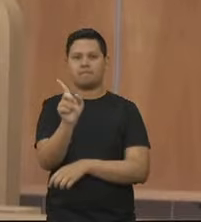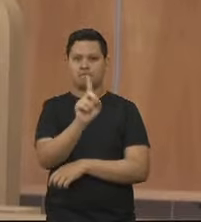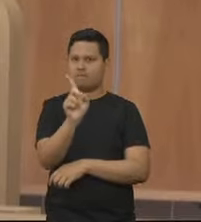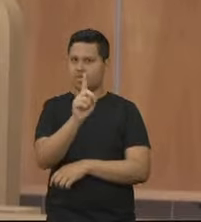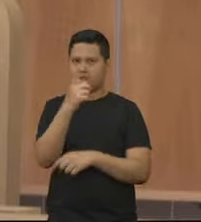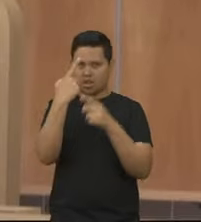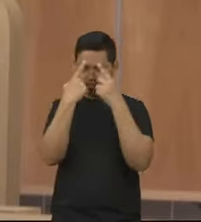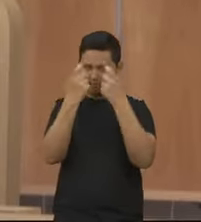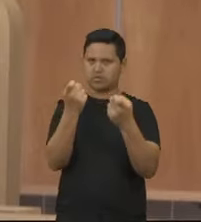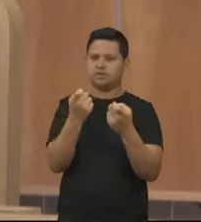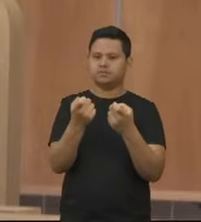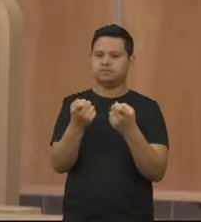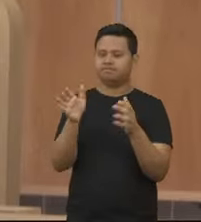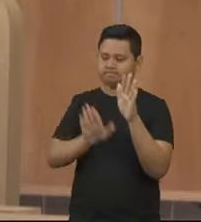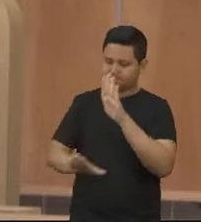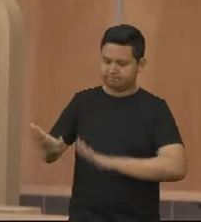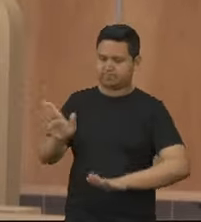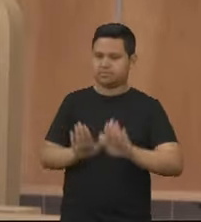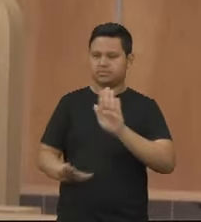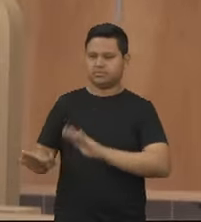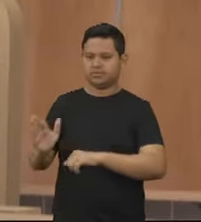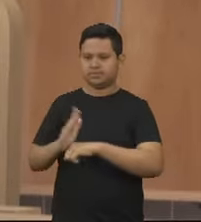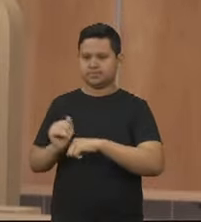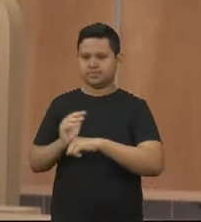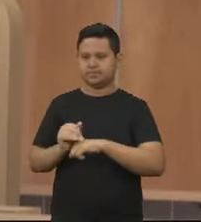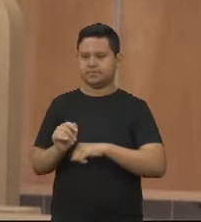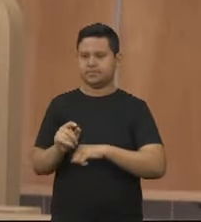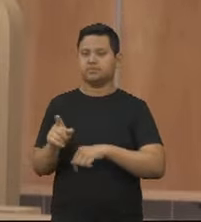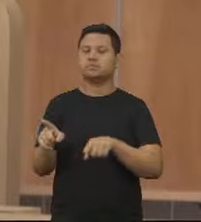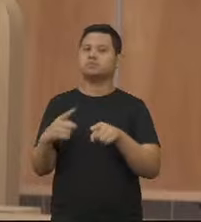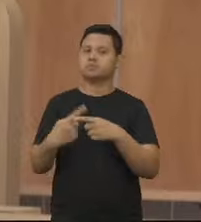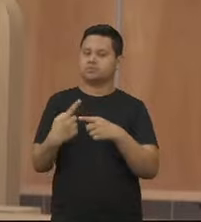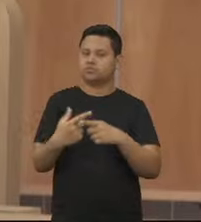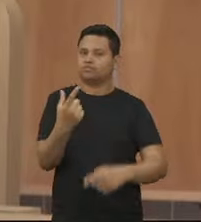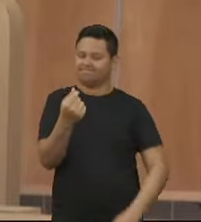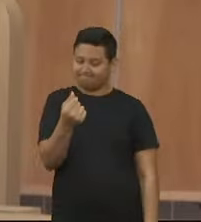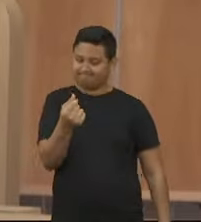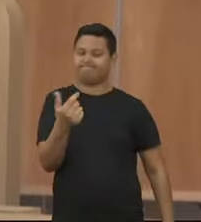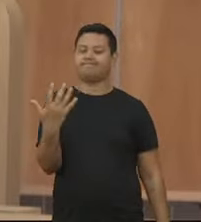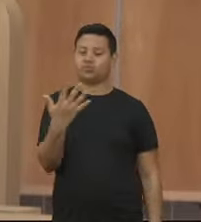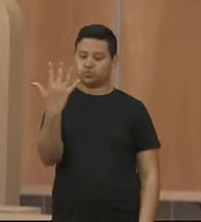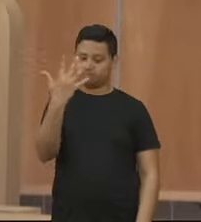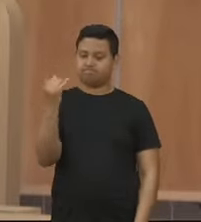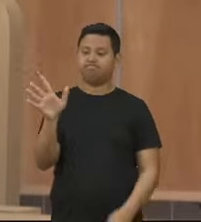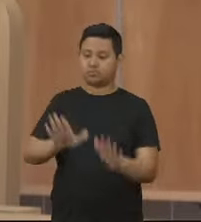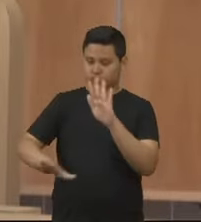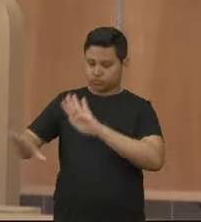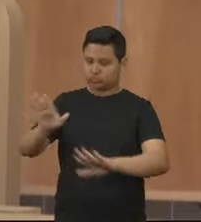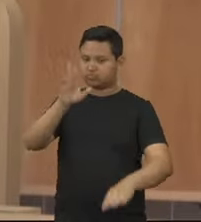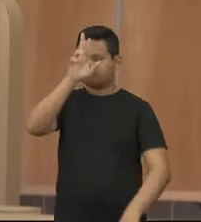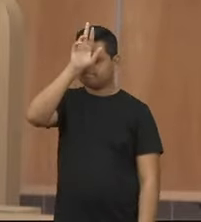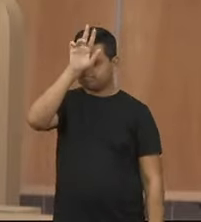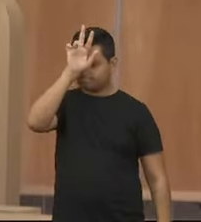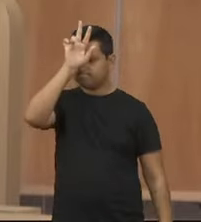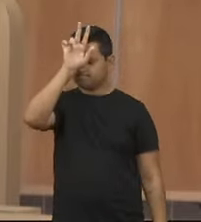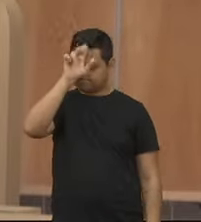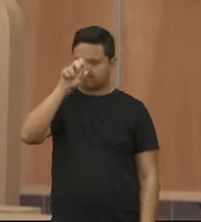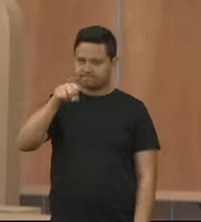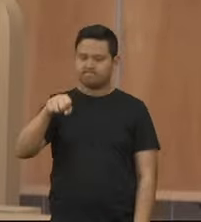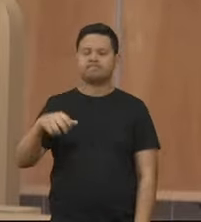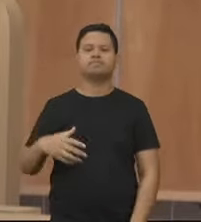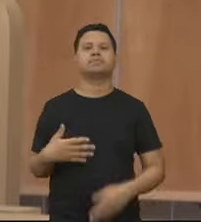maltratado. Ele é muito bem cuidado. E é caro. E é caro cuidar de um cavalo.